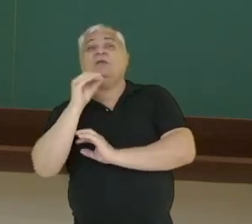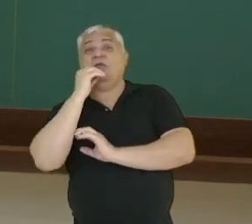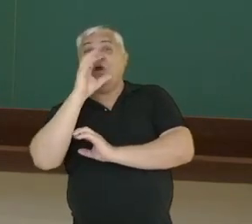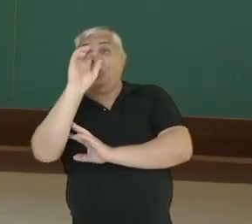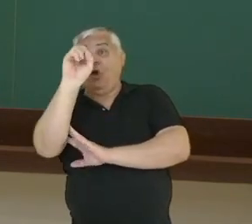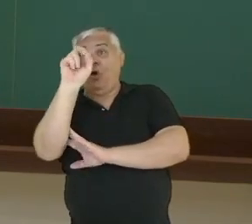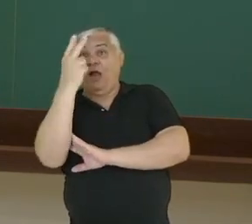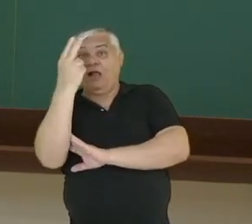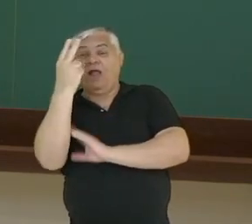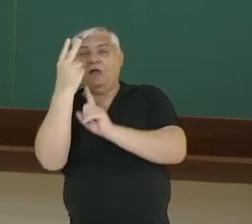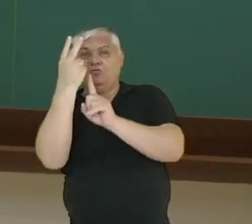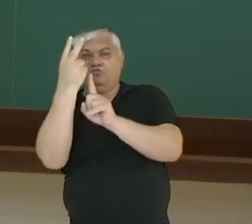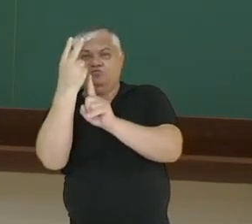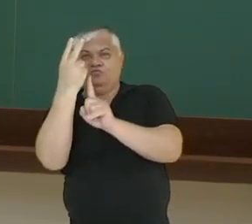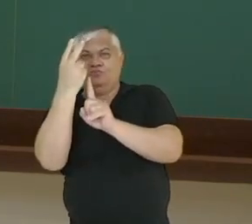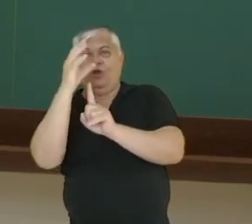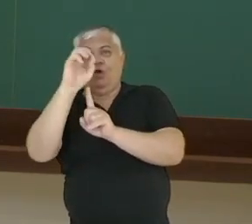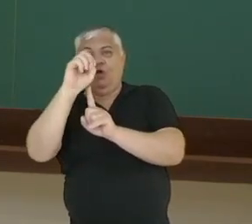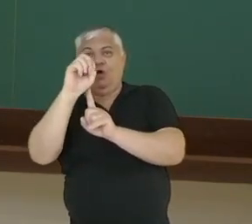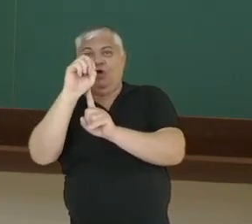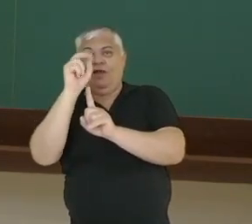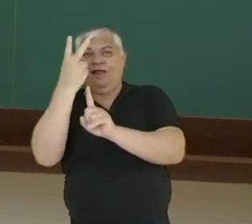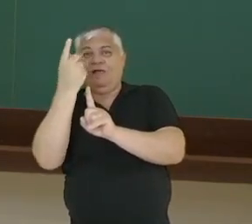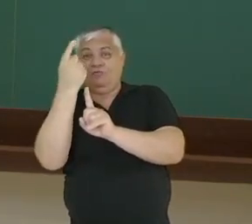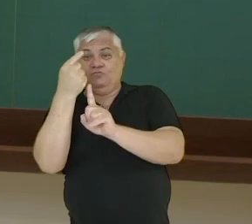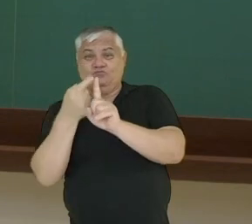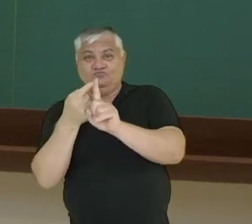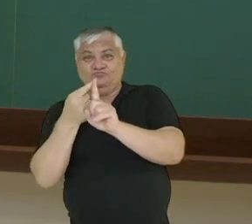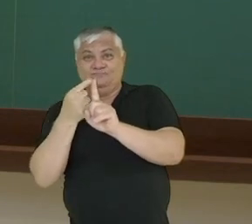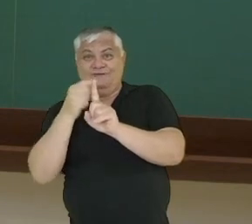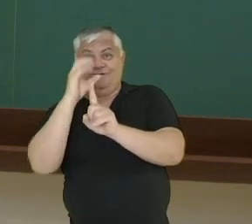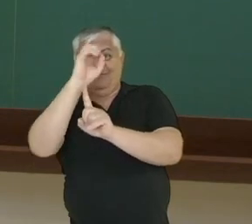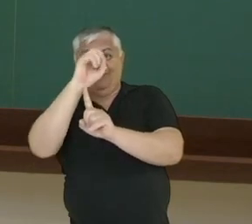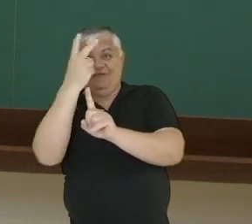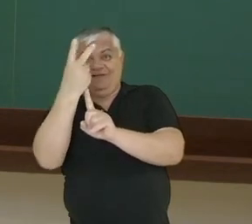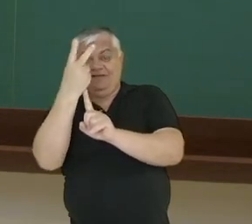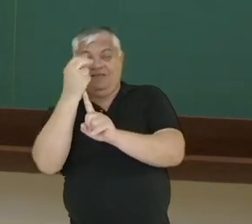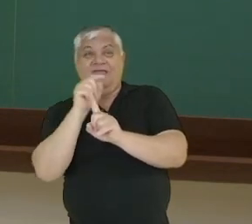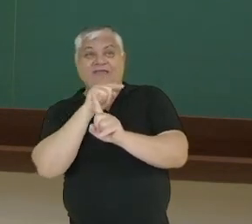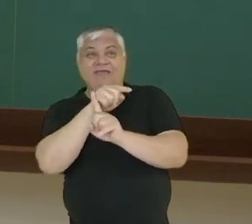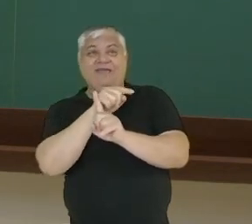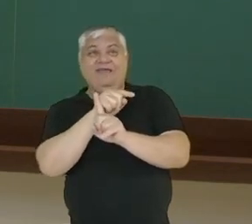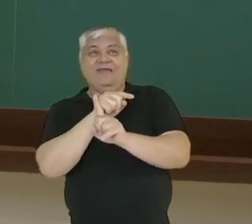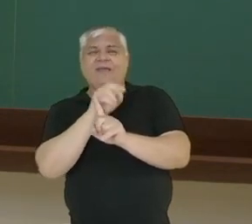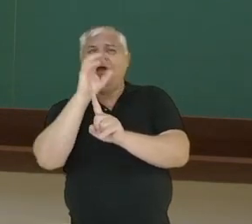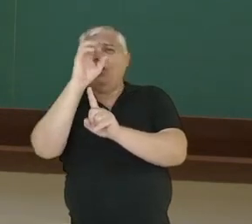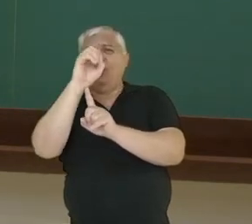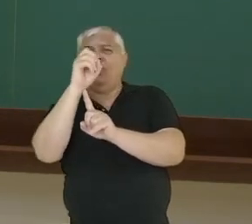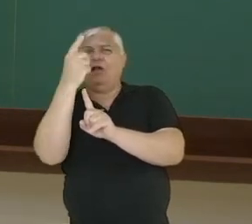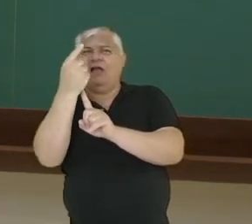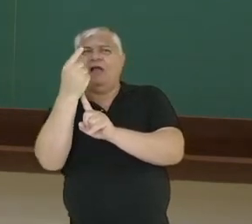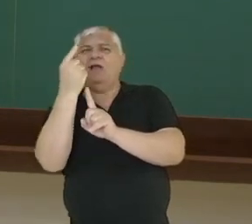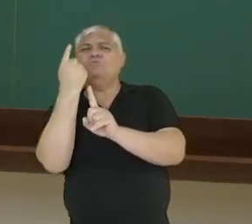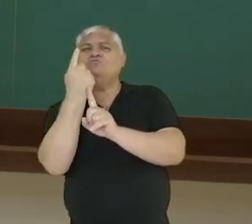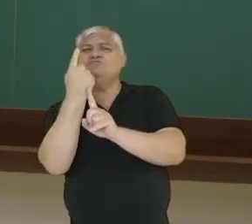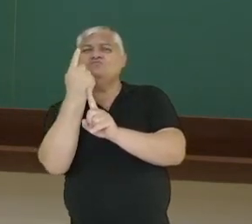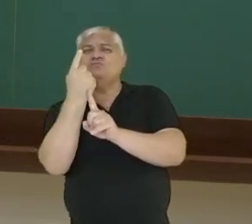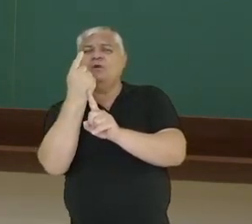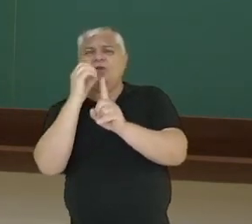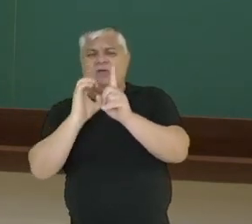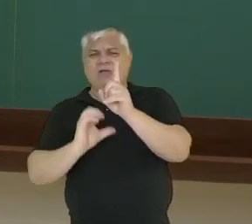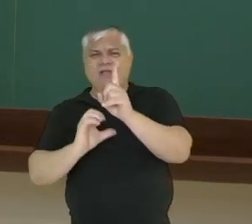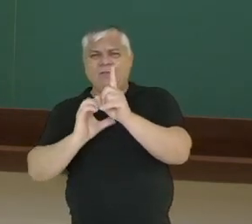ligado num carbono insaturado. Lembre, professor, o OH ligado num carbono não